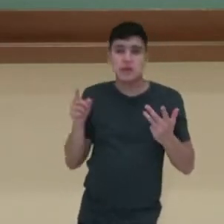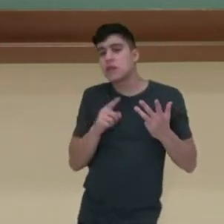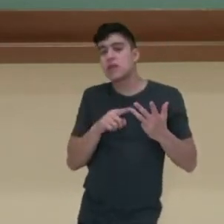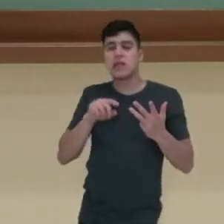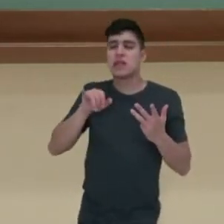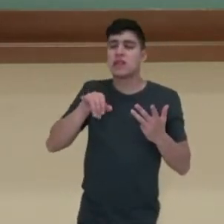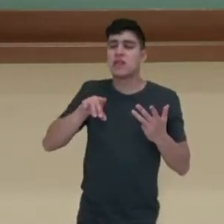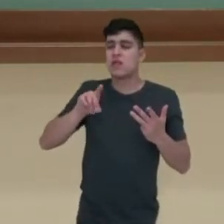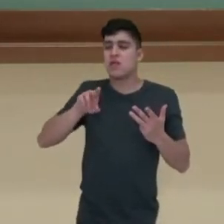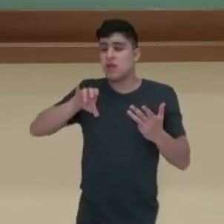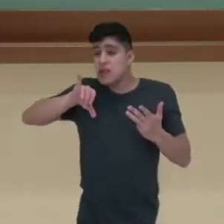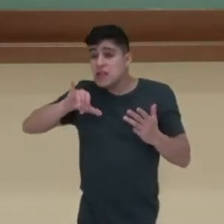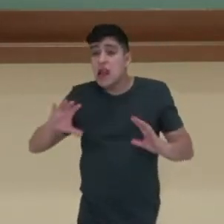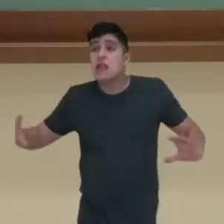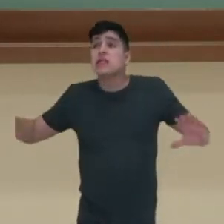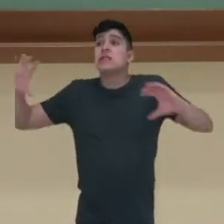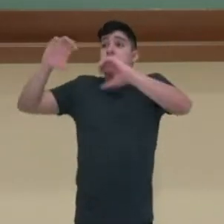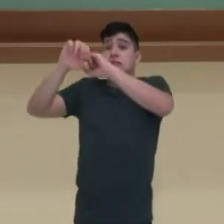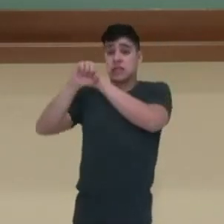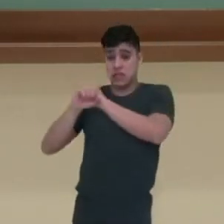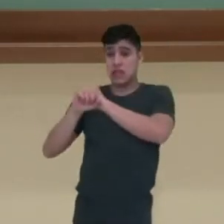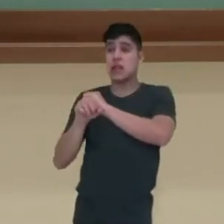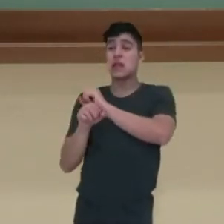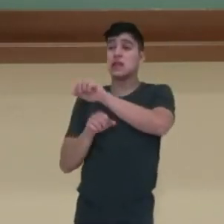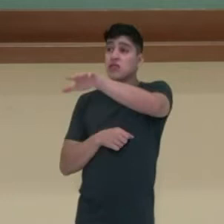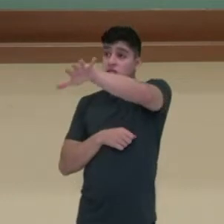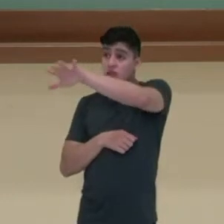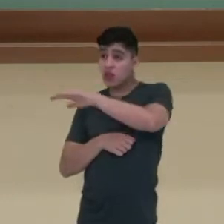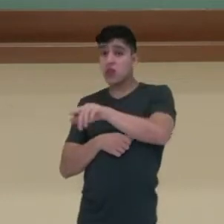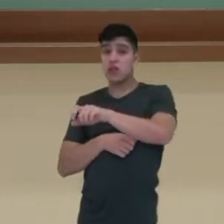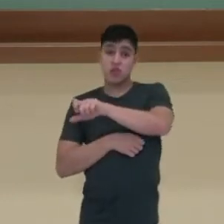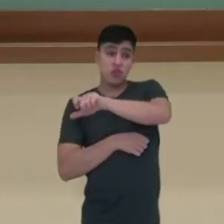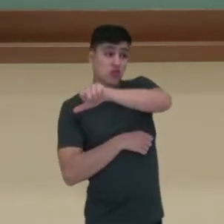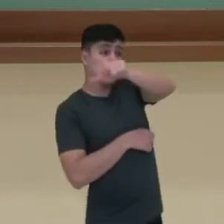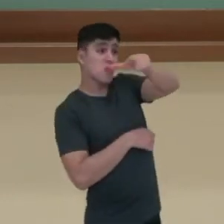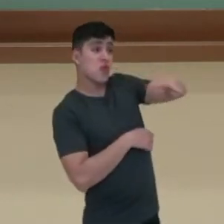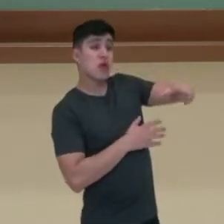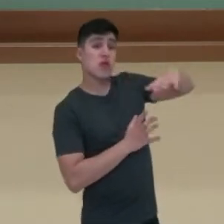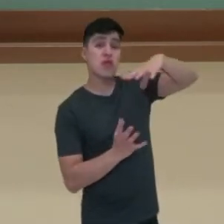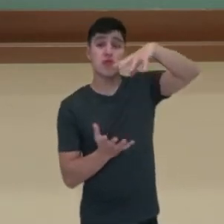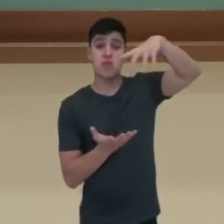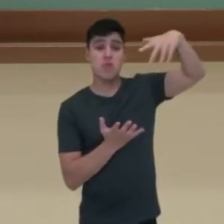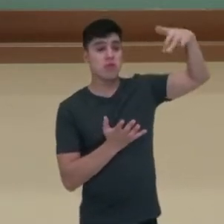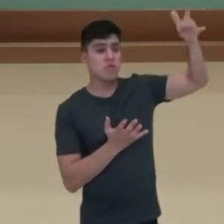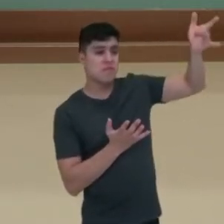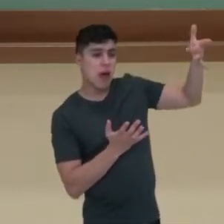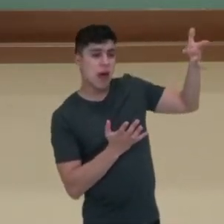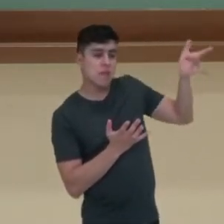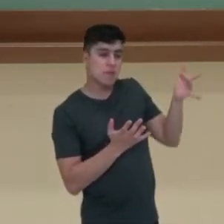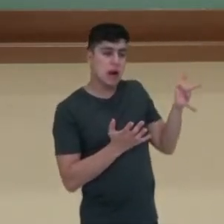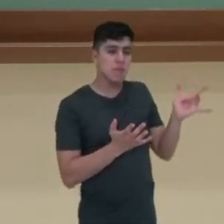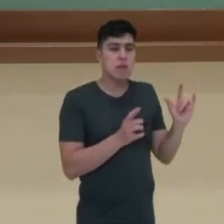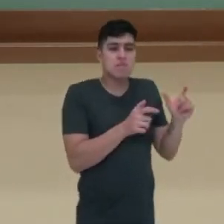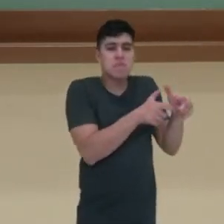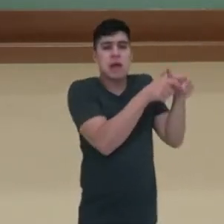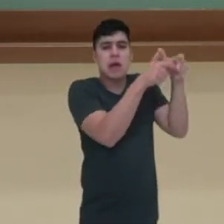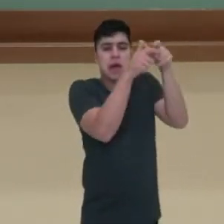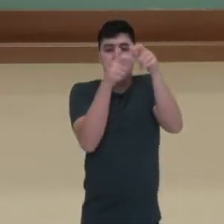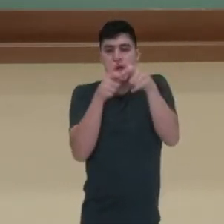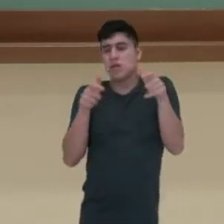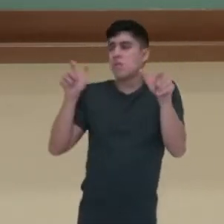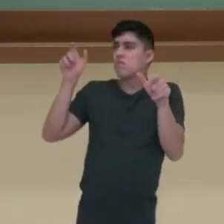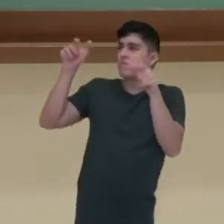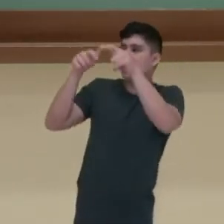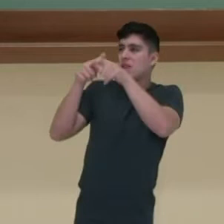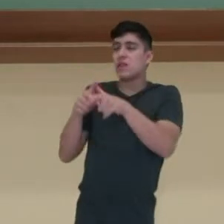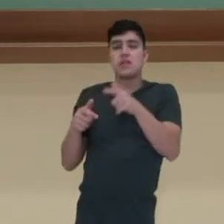Indonésia, mora mais gente dentro daquele território do que em todo o resto do planeta Terra. Então existem